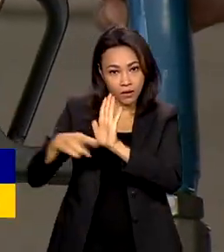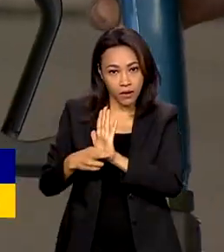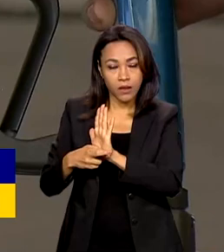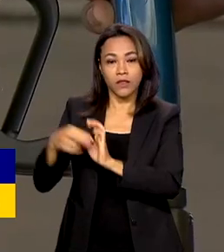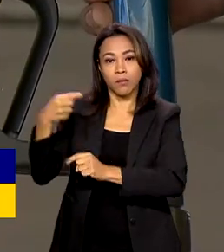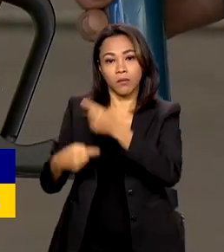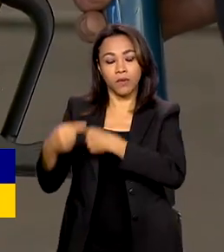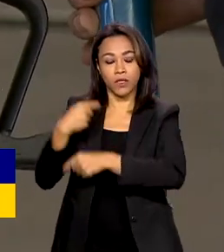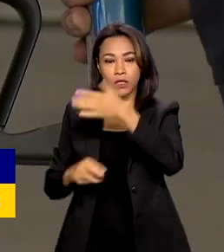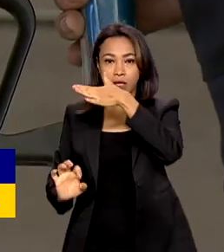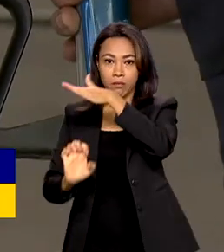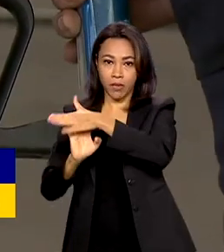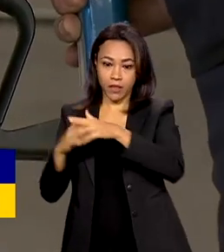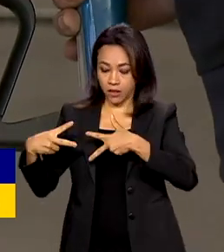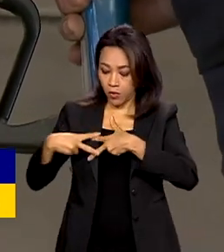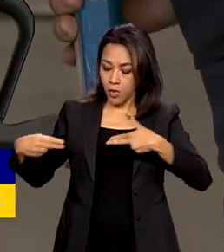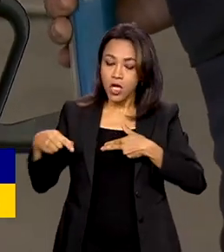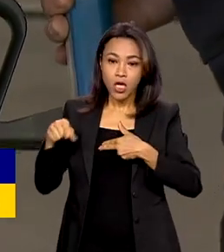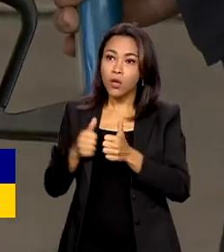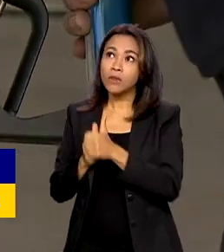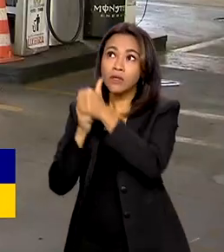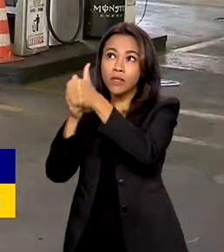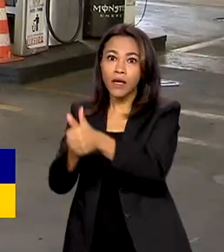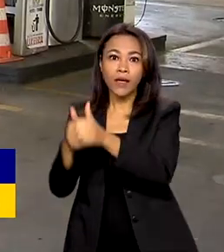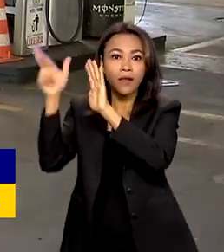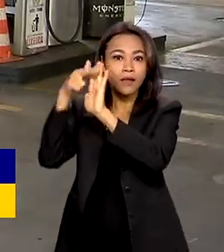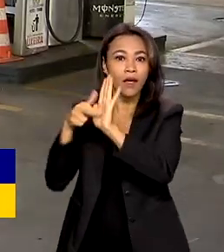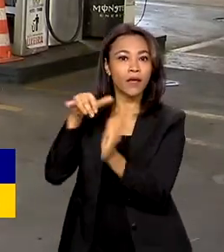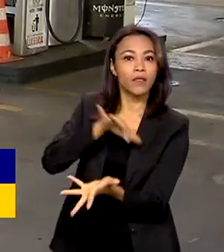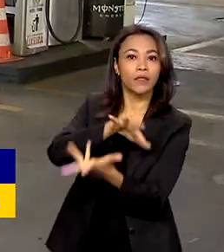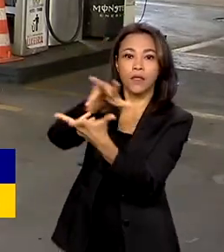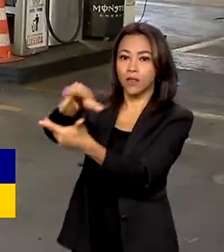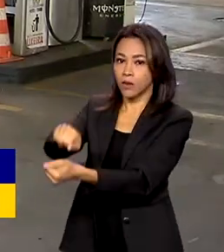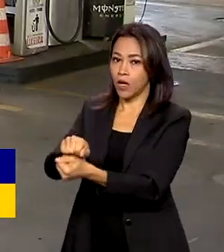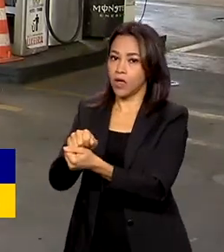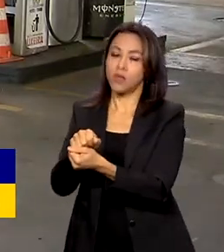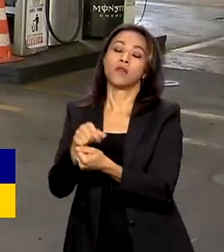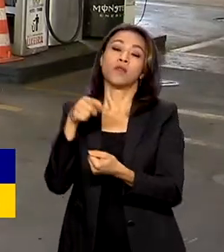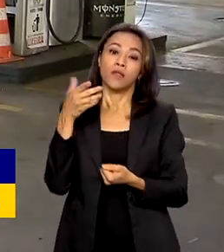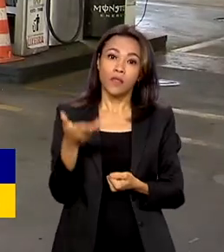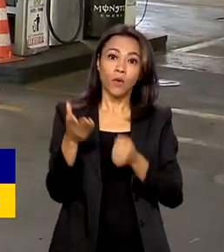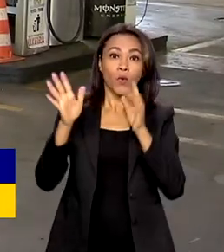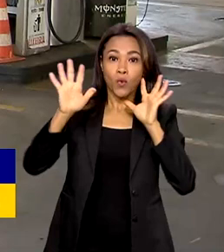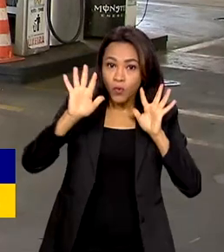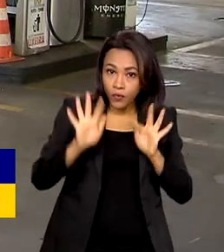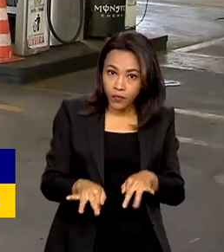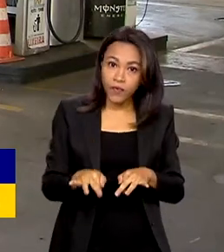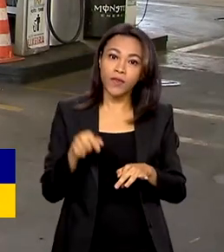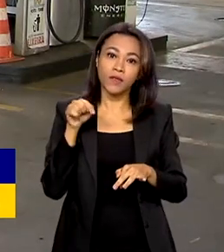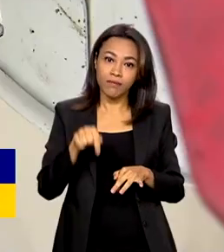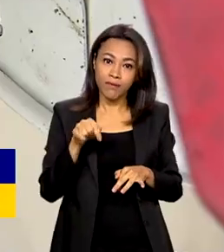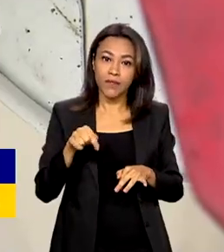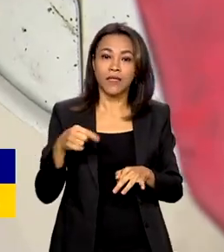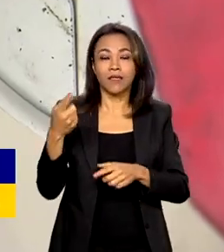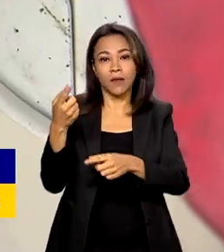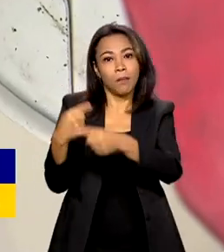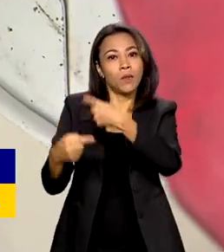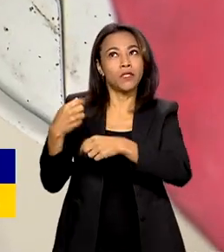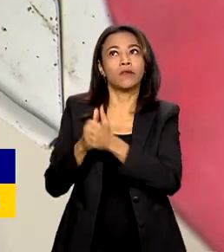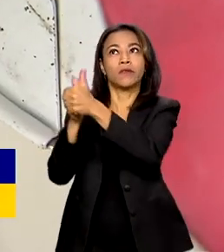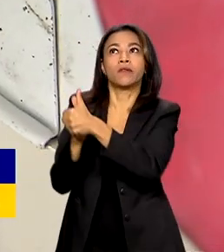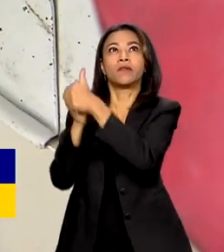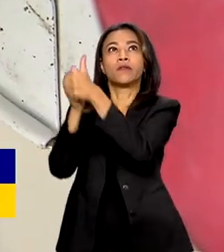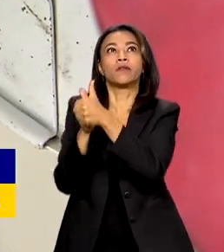não acompanha mais o mercado internacional. O fim da chamada política de paridade internacional, que seguia